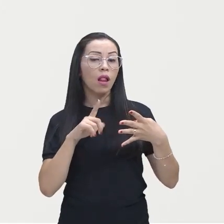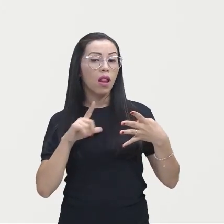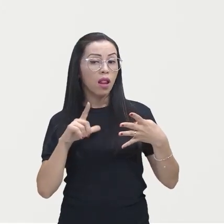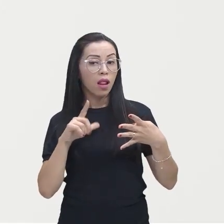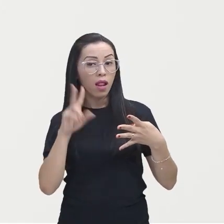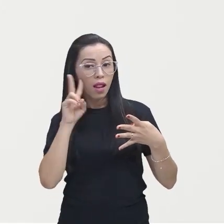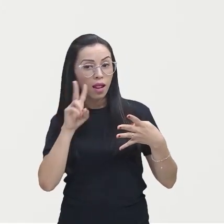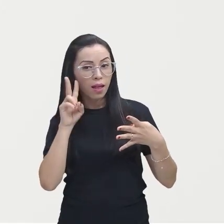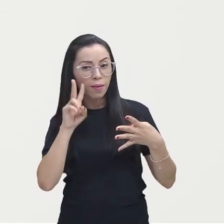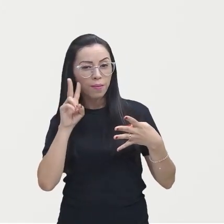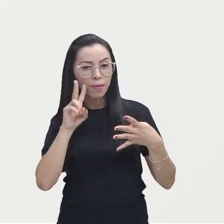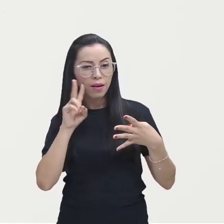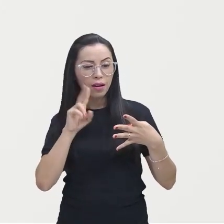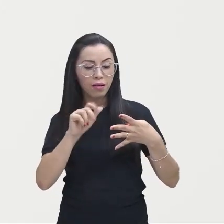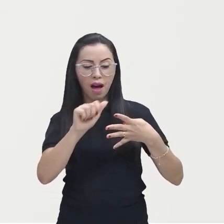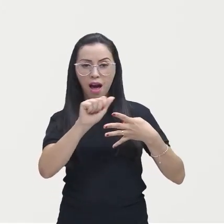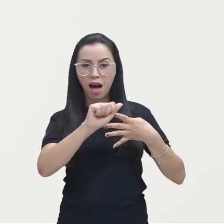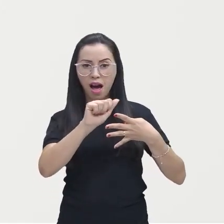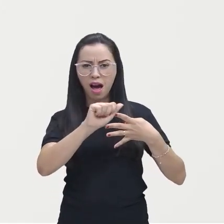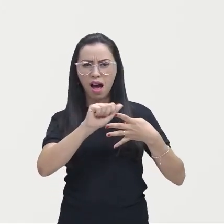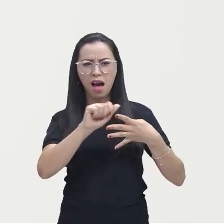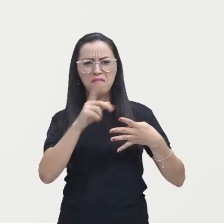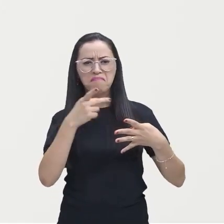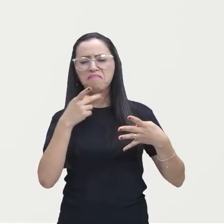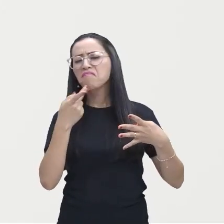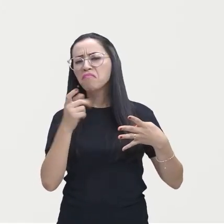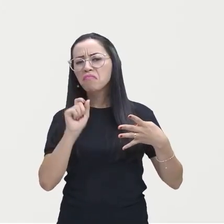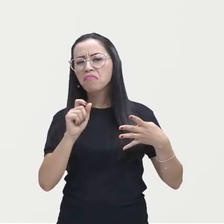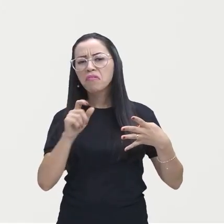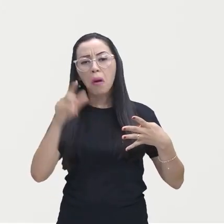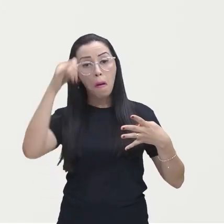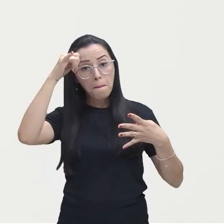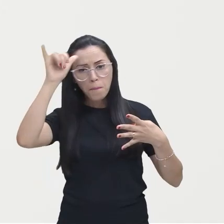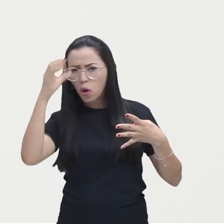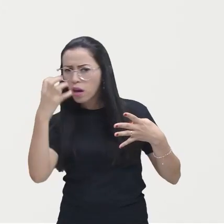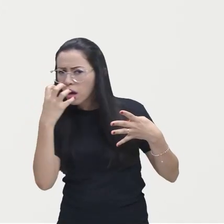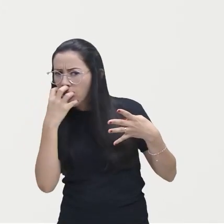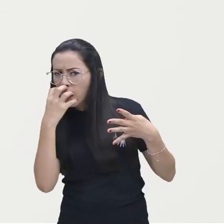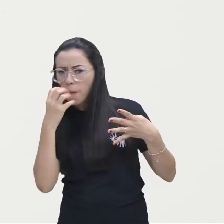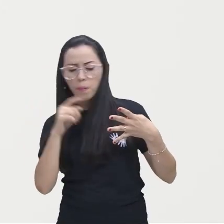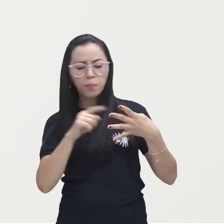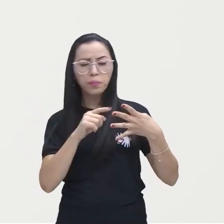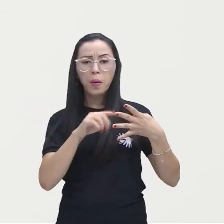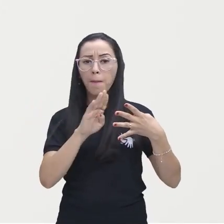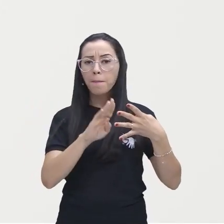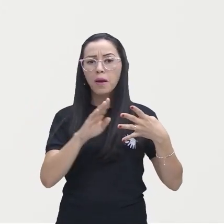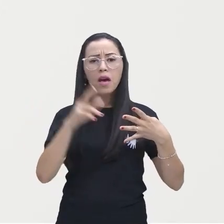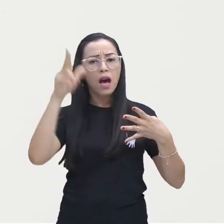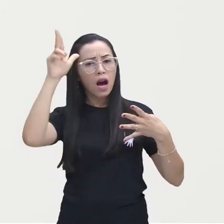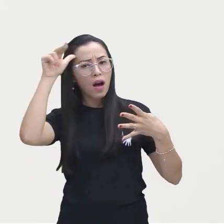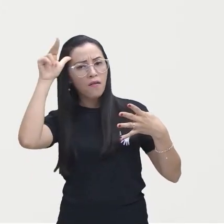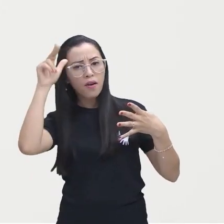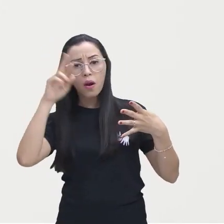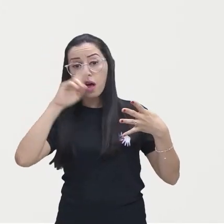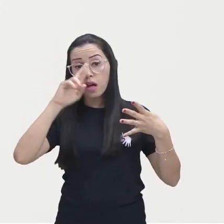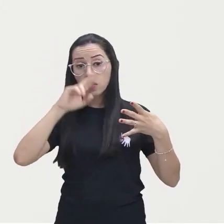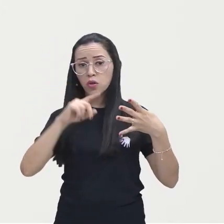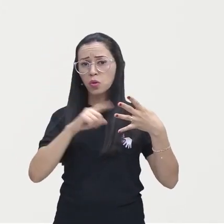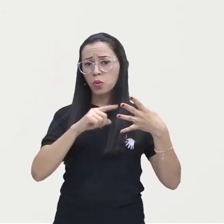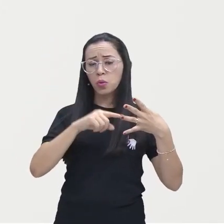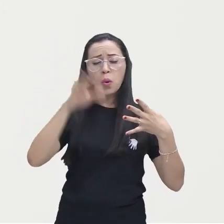Aqui na letra A está escrito o boi e o cão. Na B, o cavalo e o ratinho. Na C, o leão